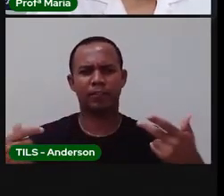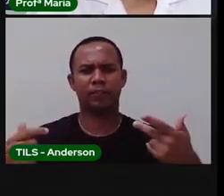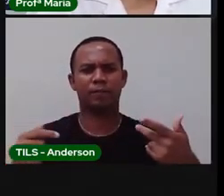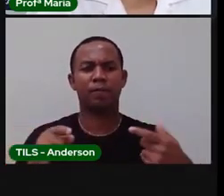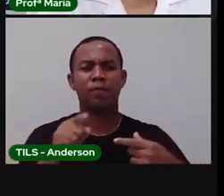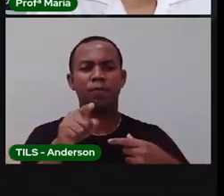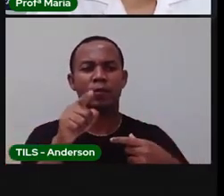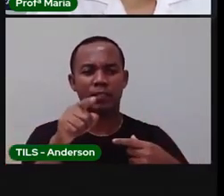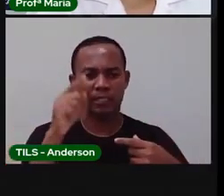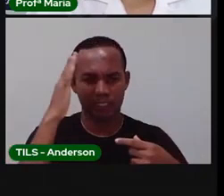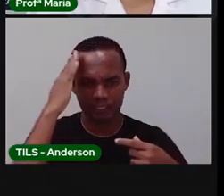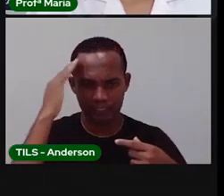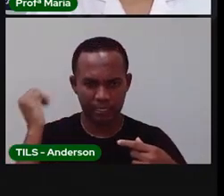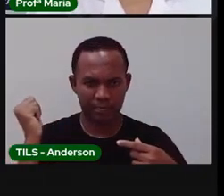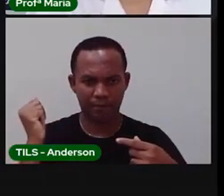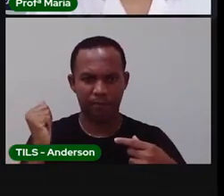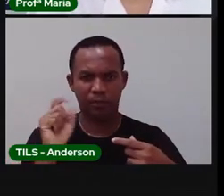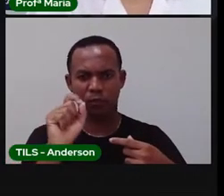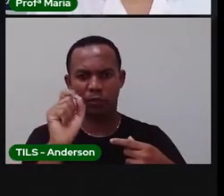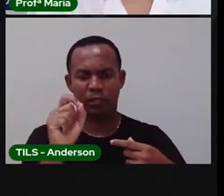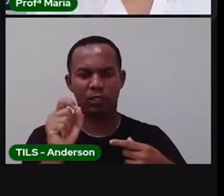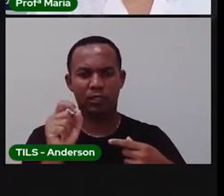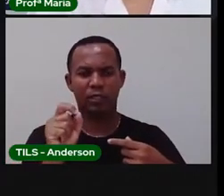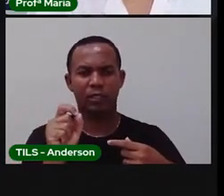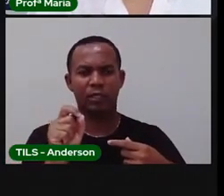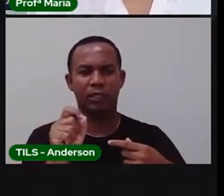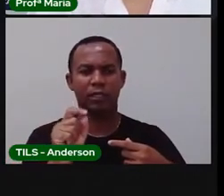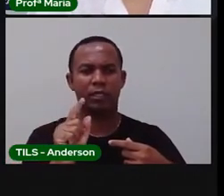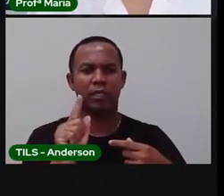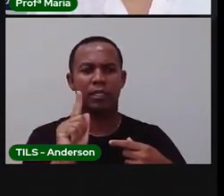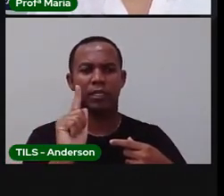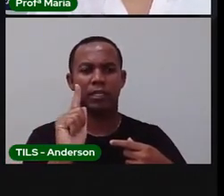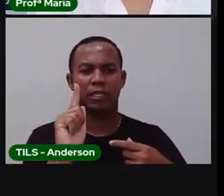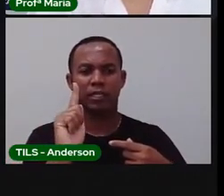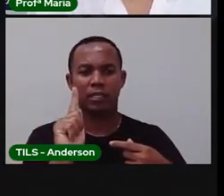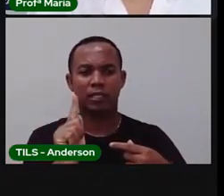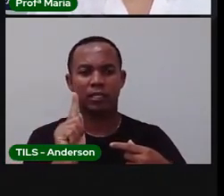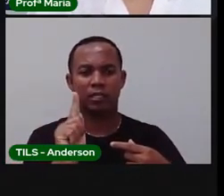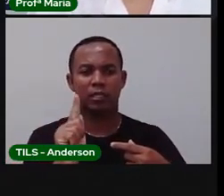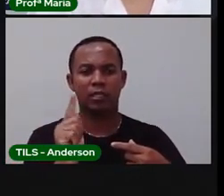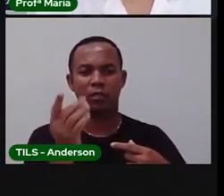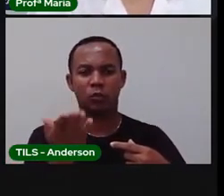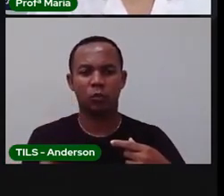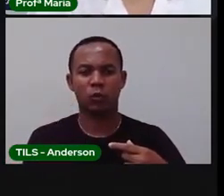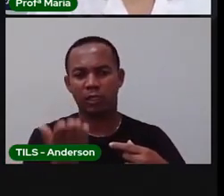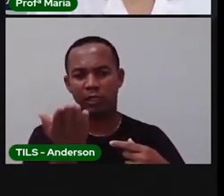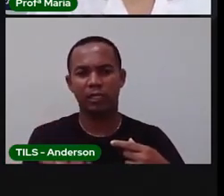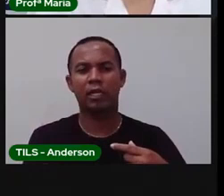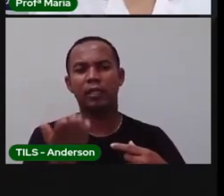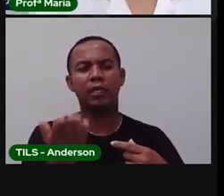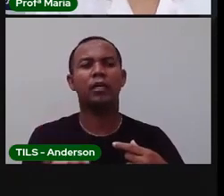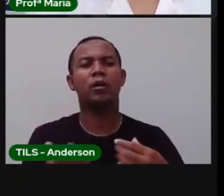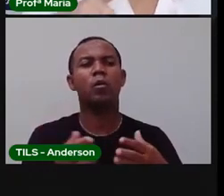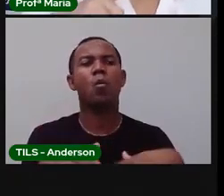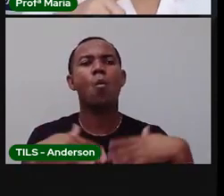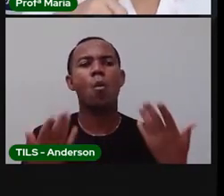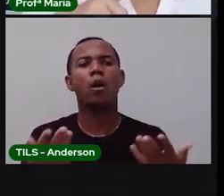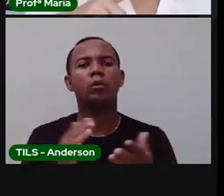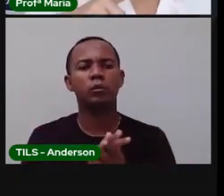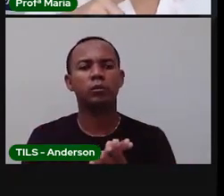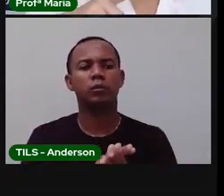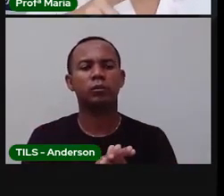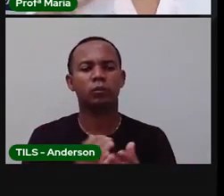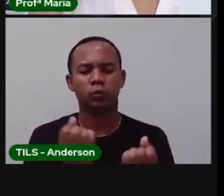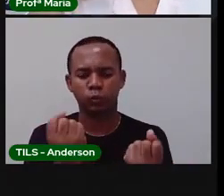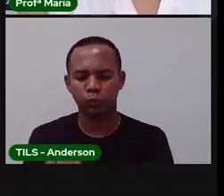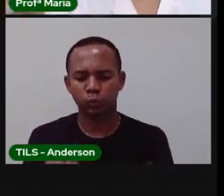sabe quantos quilos tem uma tonelada? E aí? Quantos quilos tem uma tonelada? Desafio para vocês